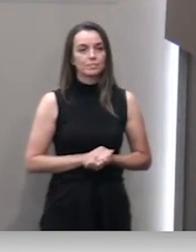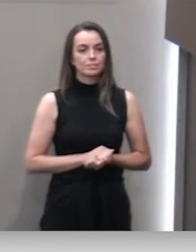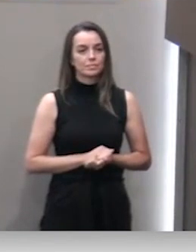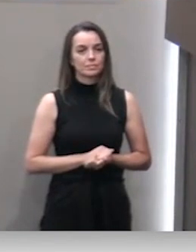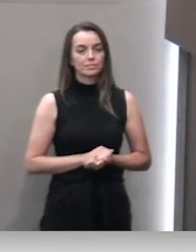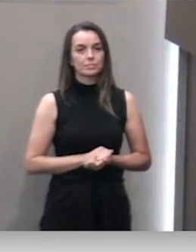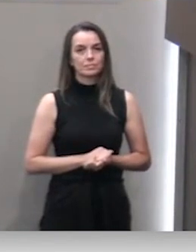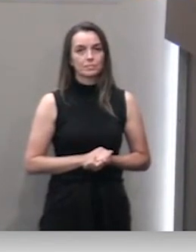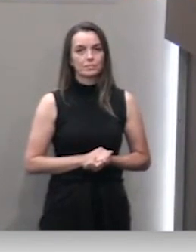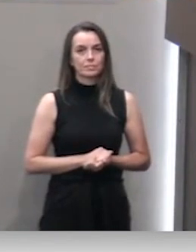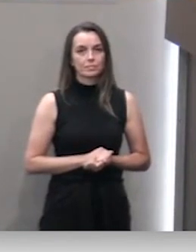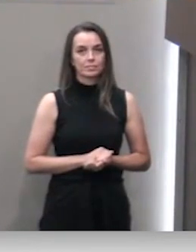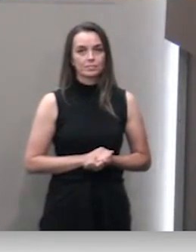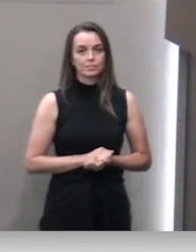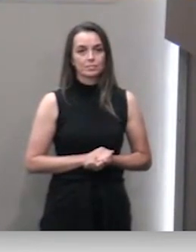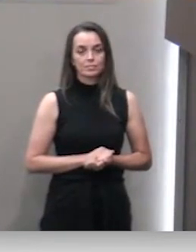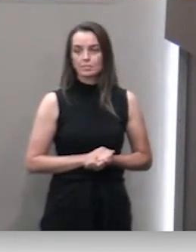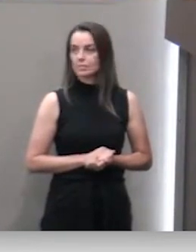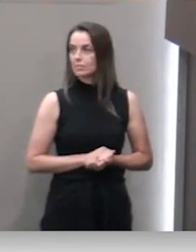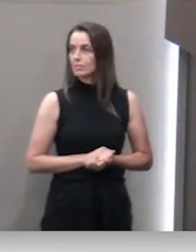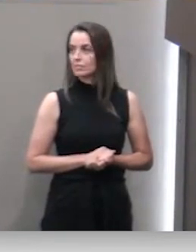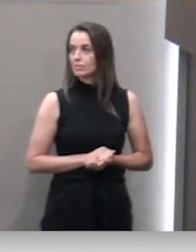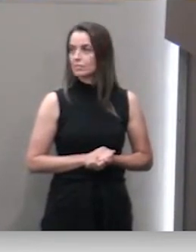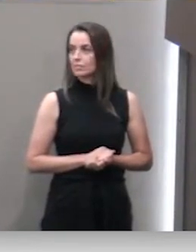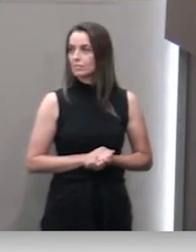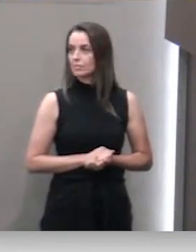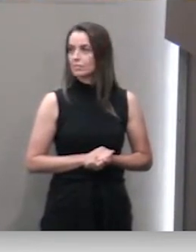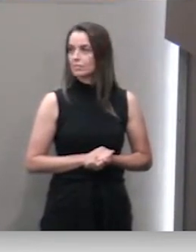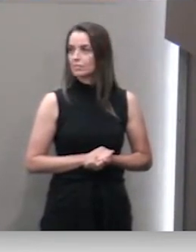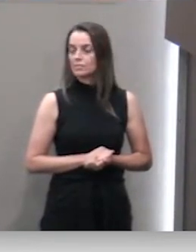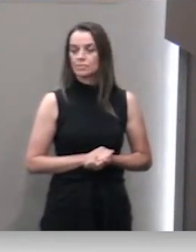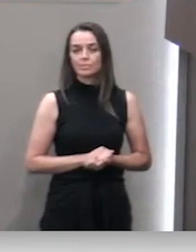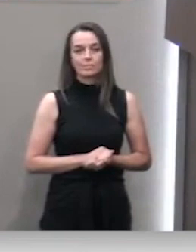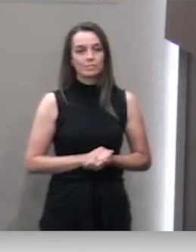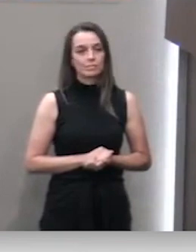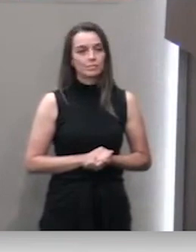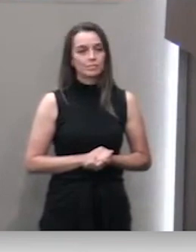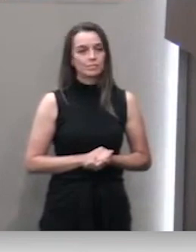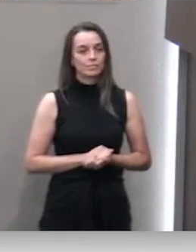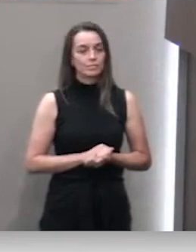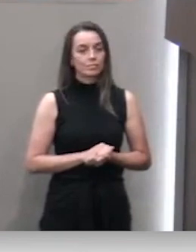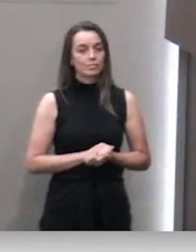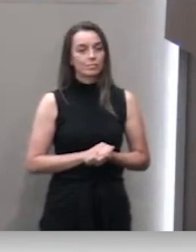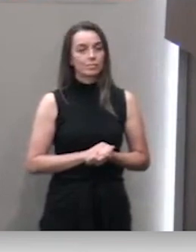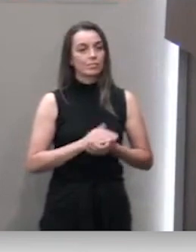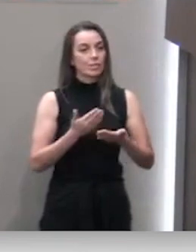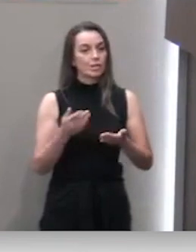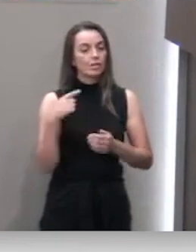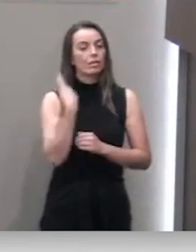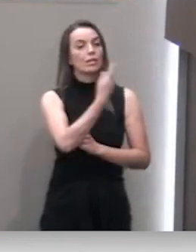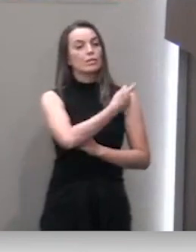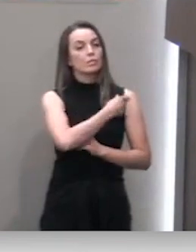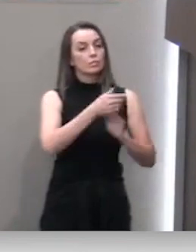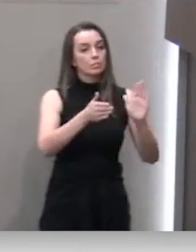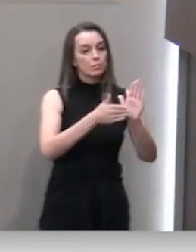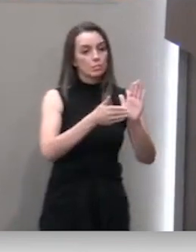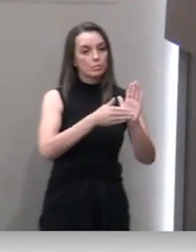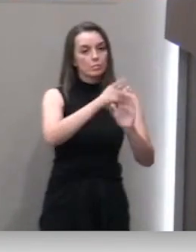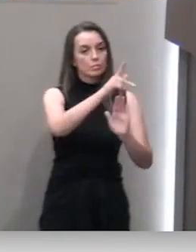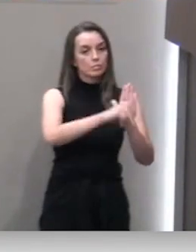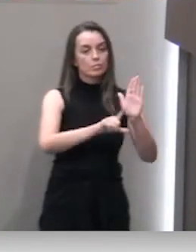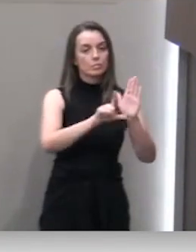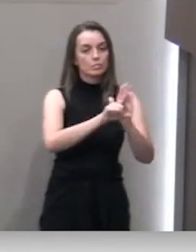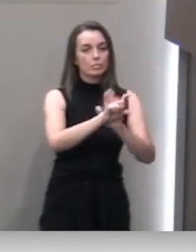Ah, não, tá bem. Bem, vamos retomar. Nós propusemos o projeto de lei